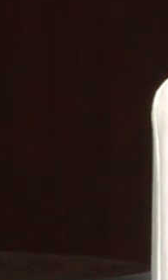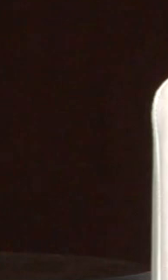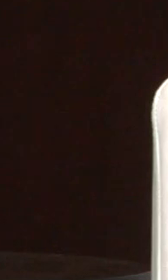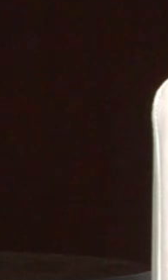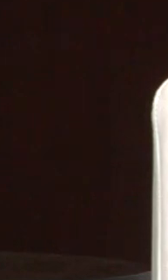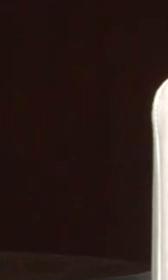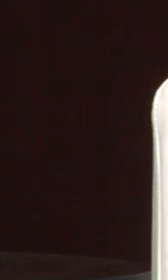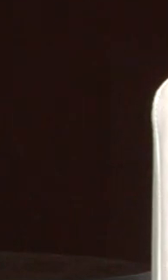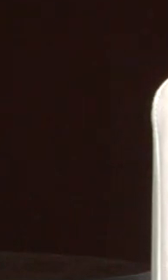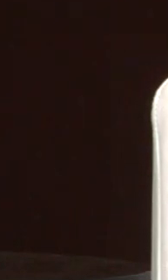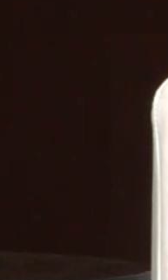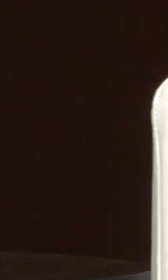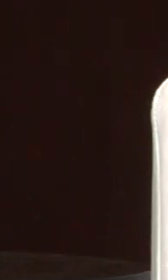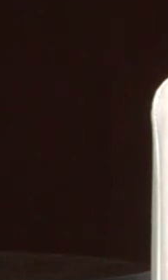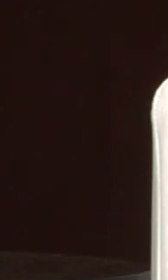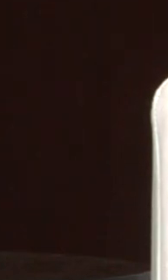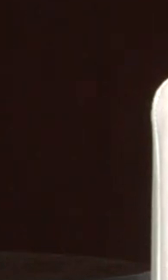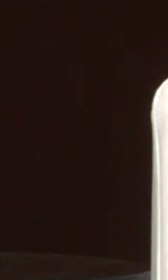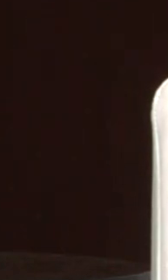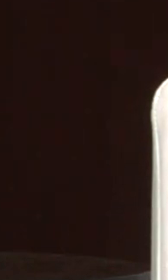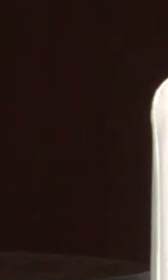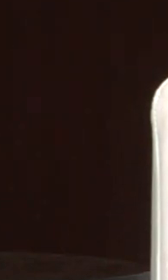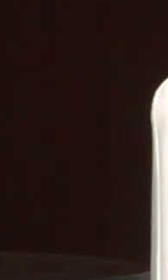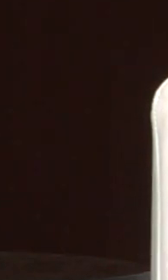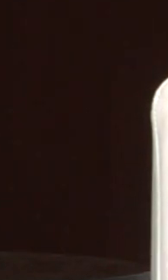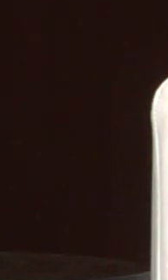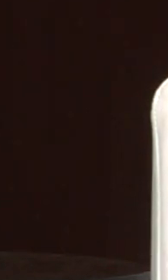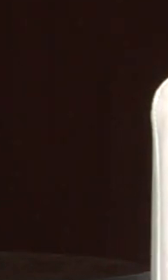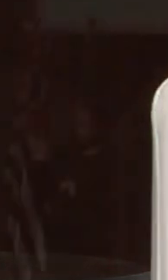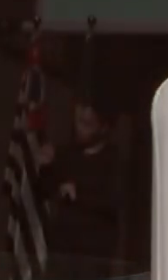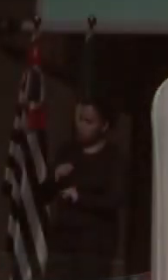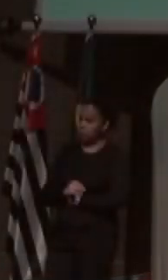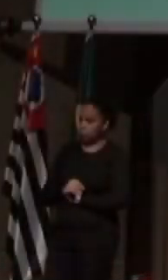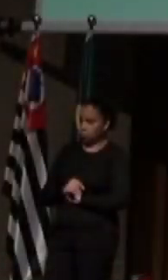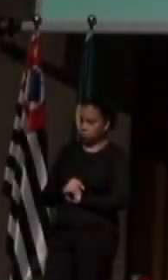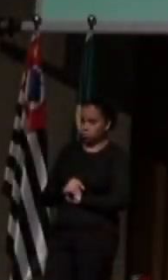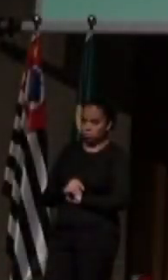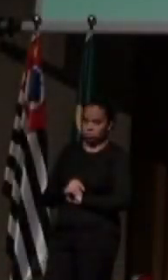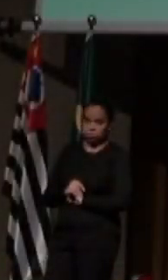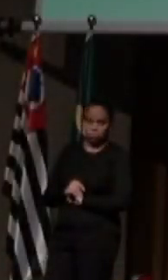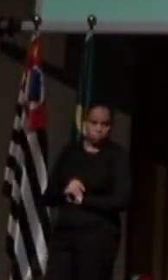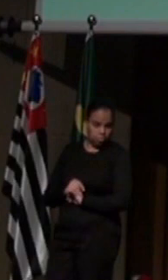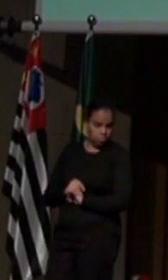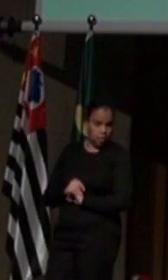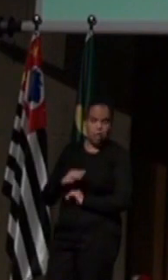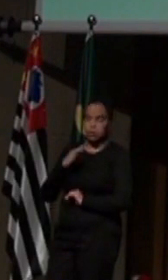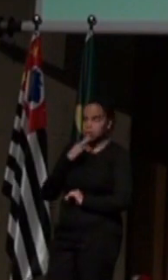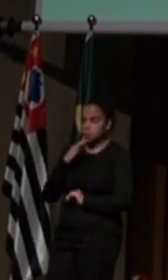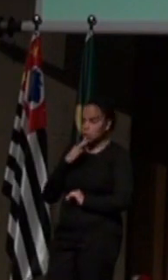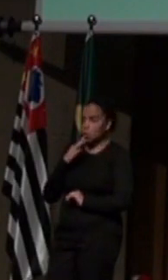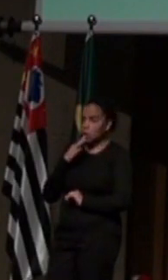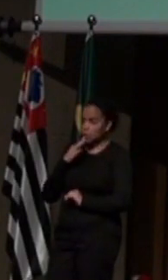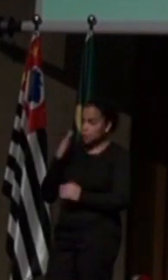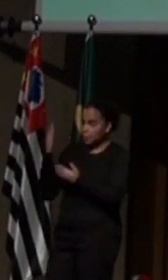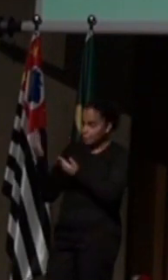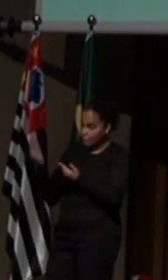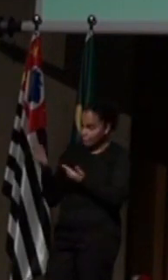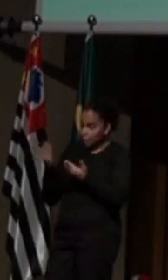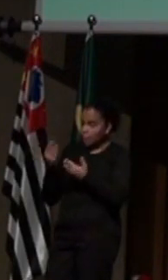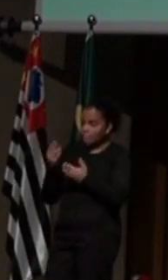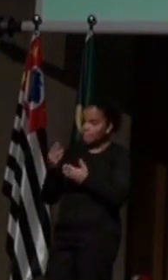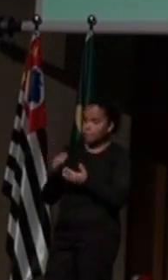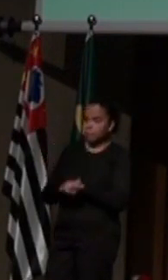tiver, você que sabe, bota esse conhecimento lá. E esse conhecimento vai